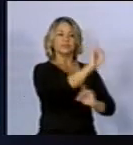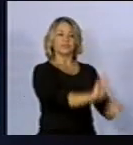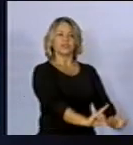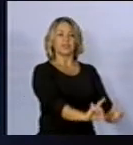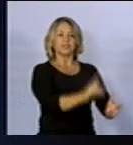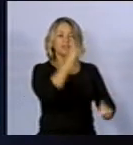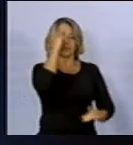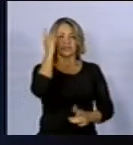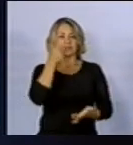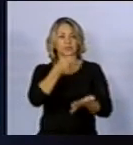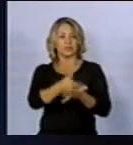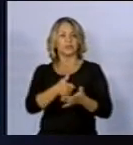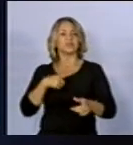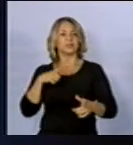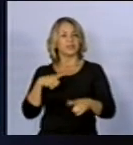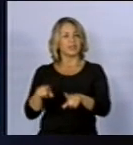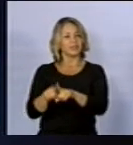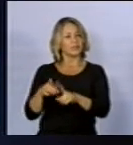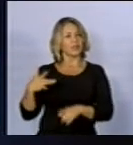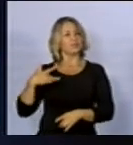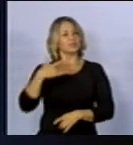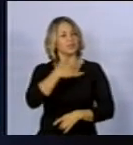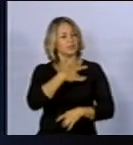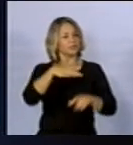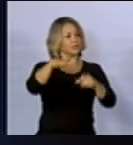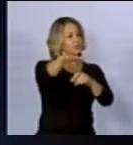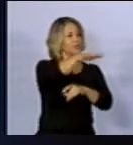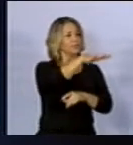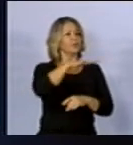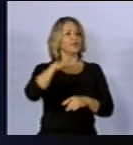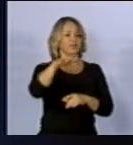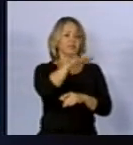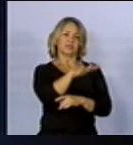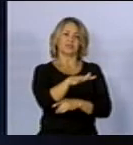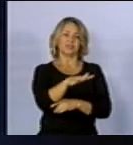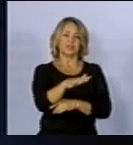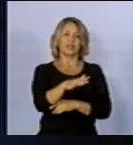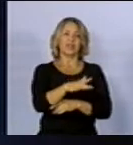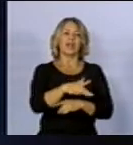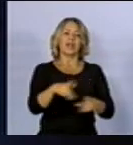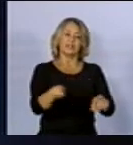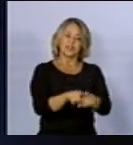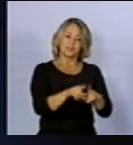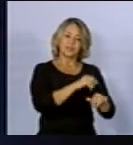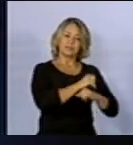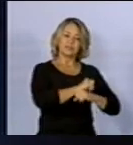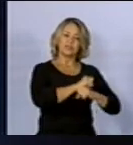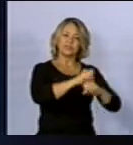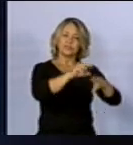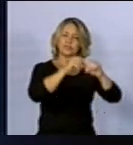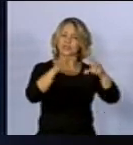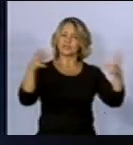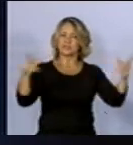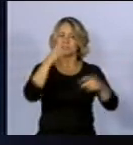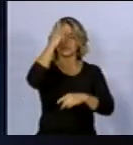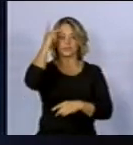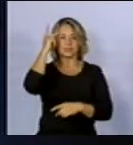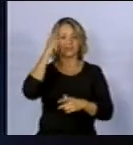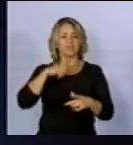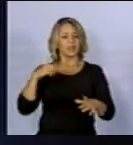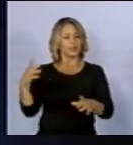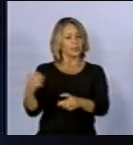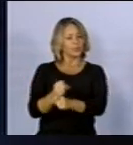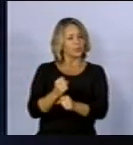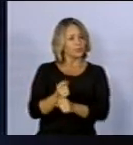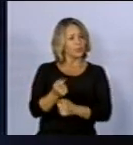inclui o direito à saúde e ao meio ambiente é sem dúvida um efeito distributivo do Direito do Consumidor inclui o custo inclui